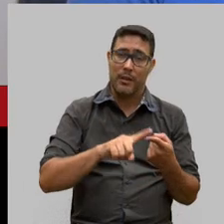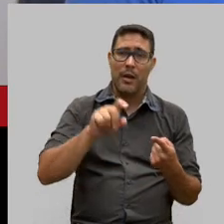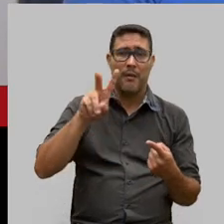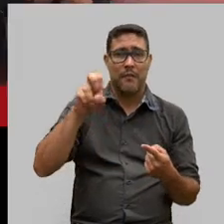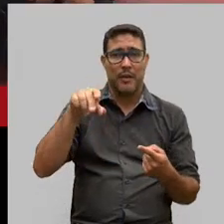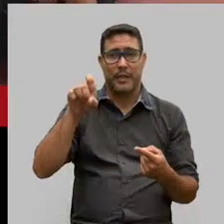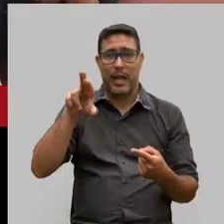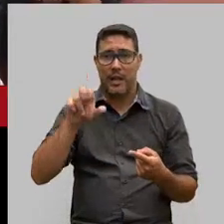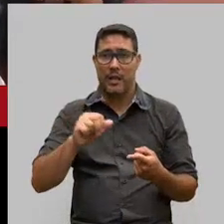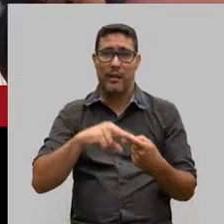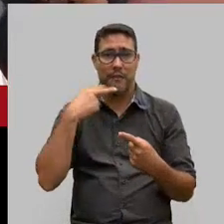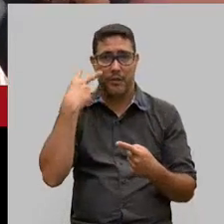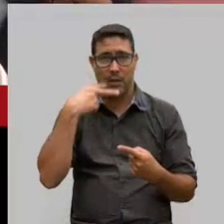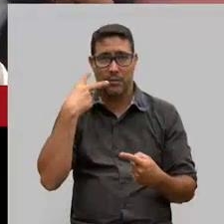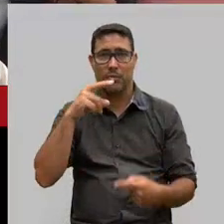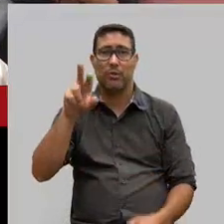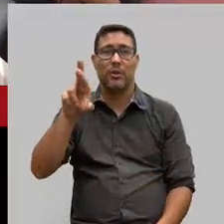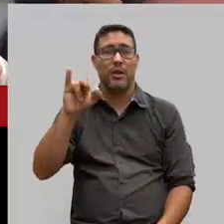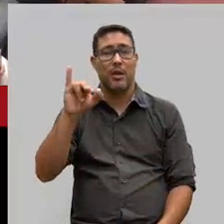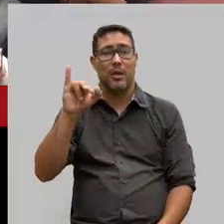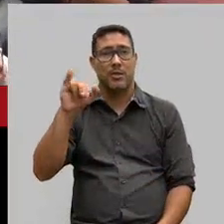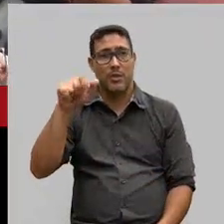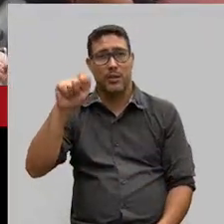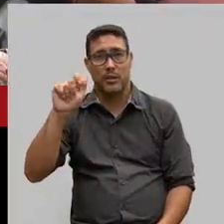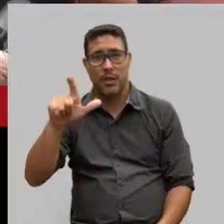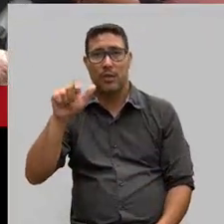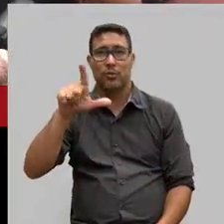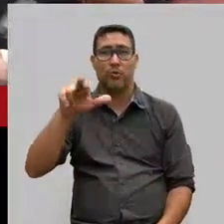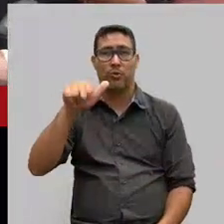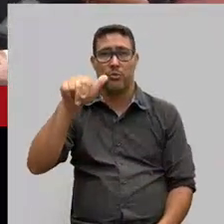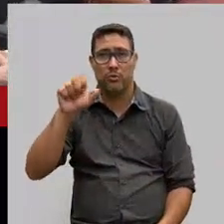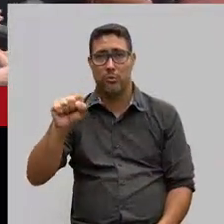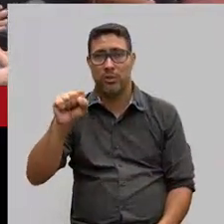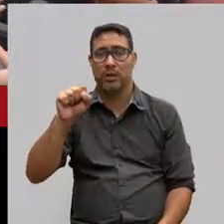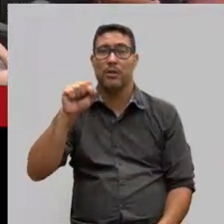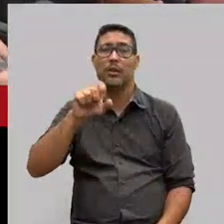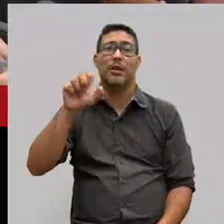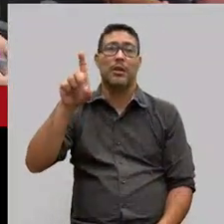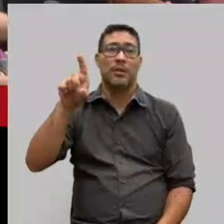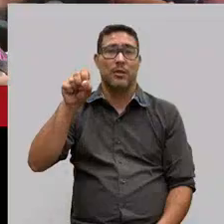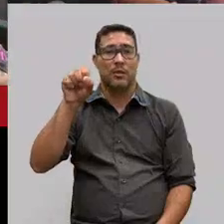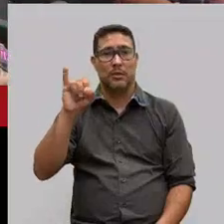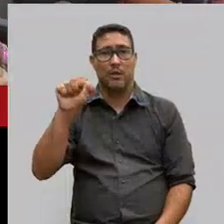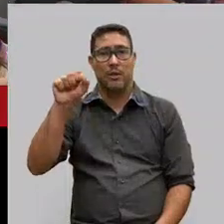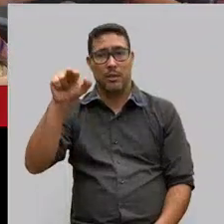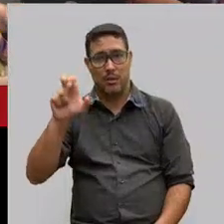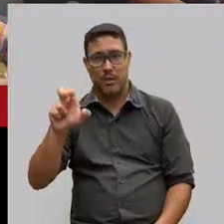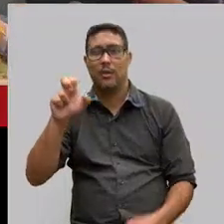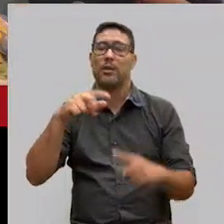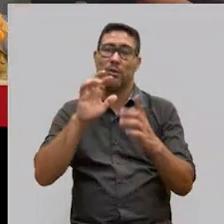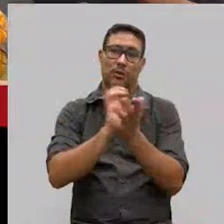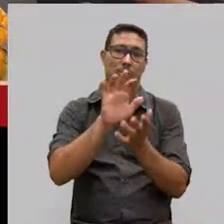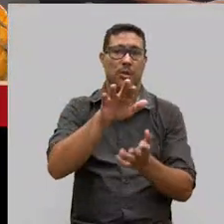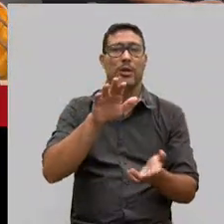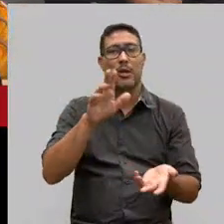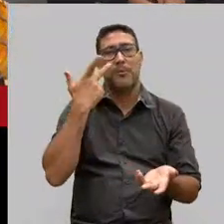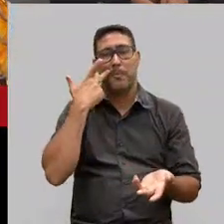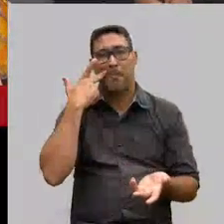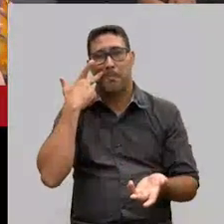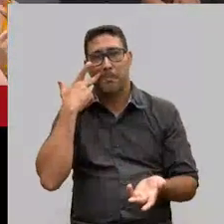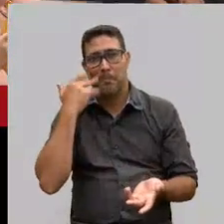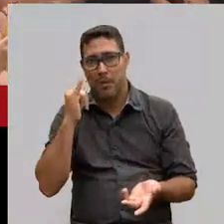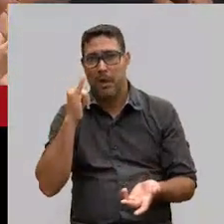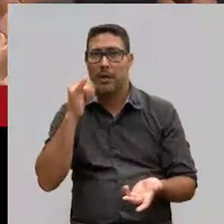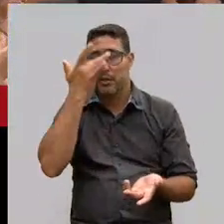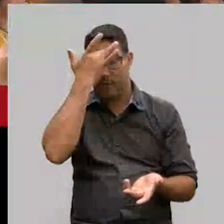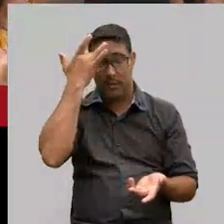os vereadores jinei e Ronaldo Vereador Lucas Resente Costa a daane do grupo a mais grupo de apoio pais de crianças